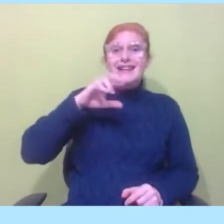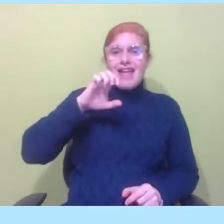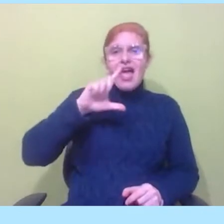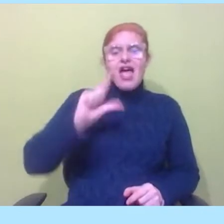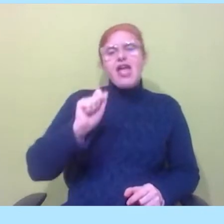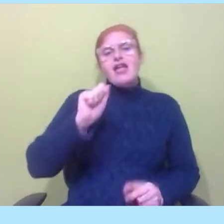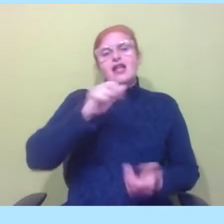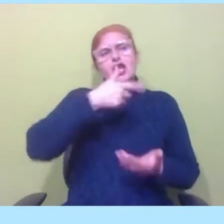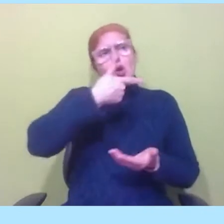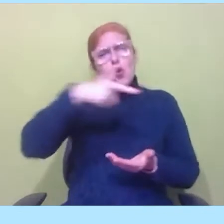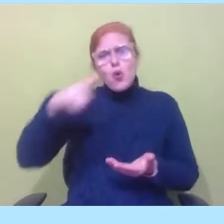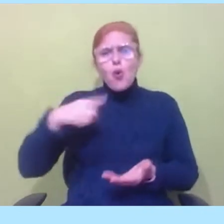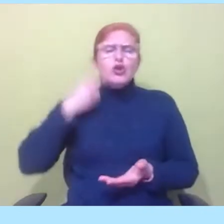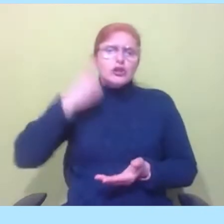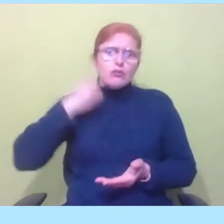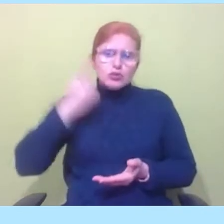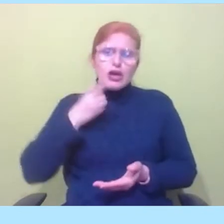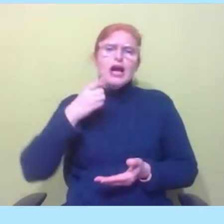deputadas, senadoras,